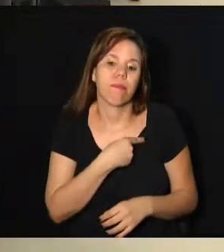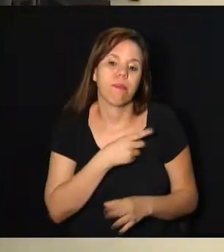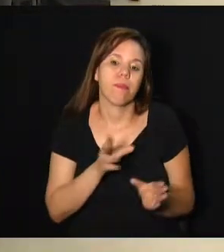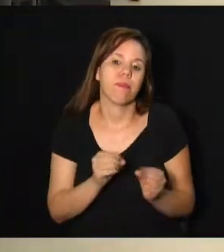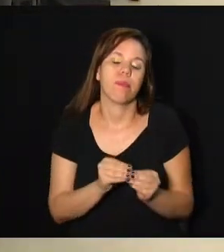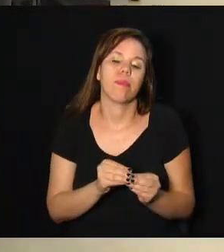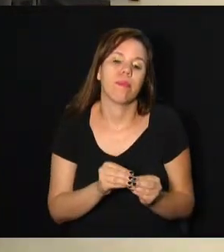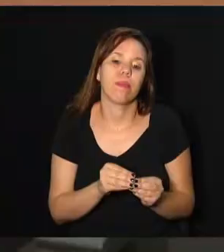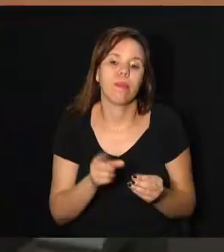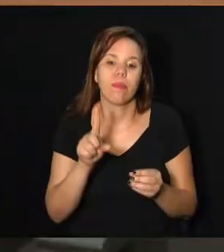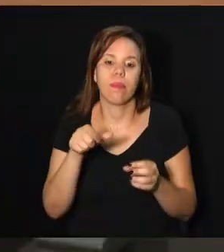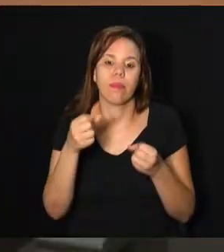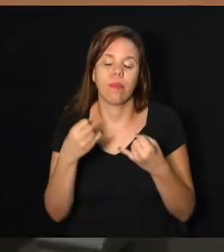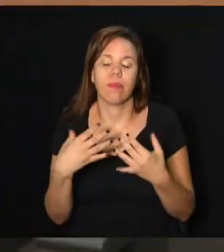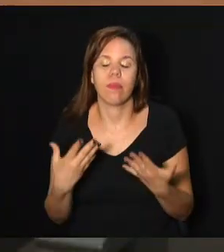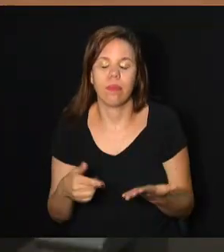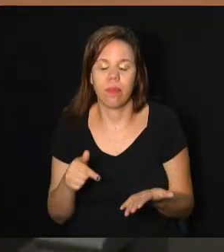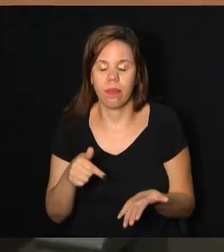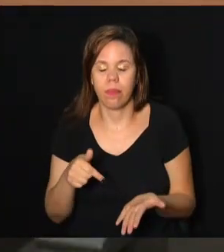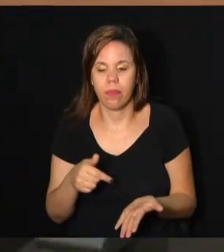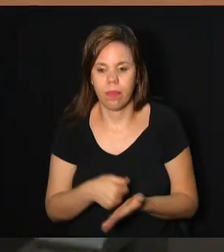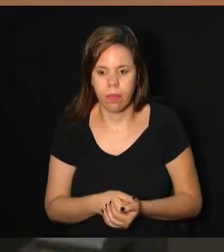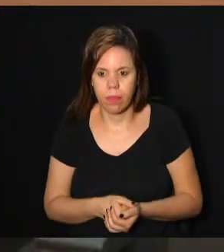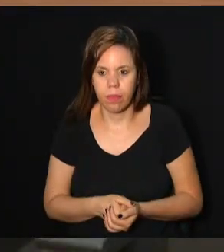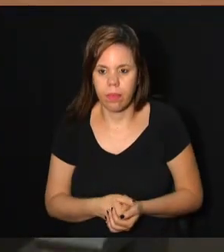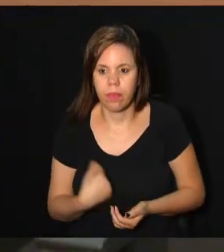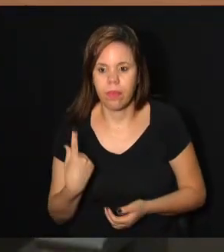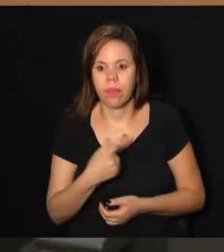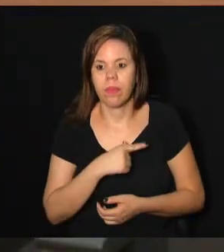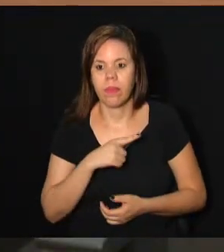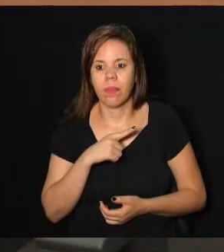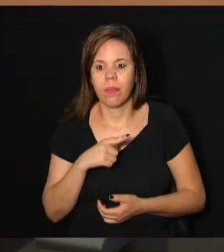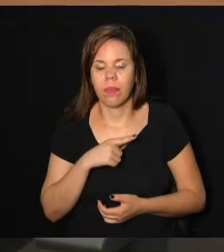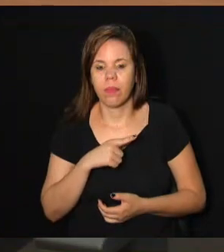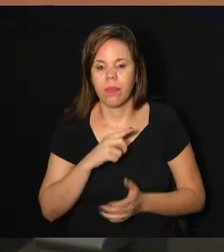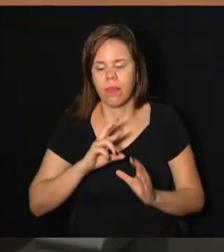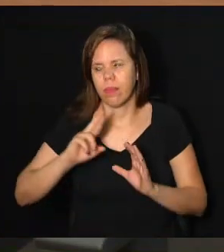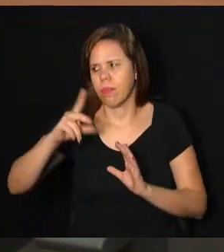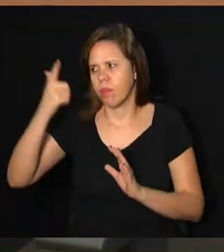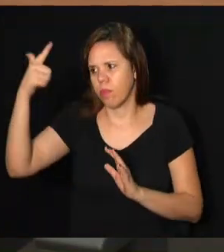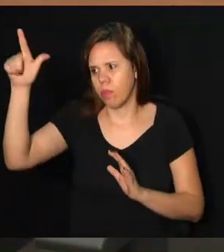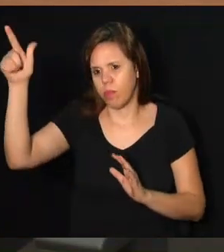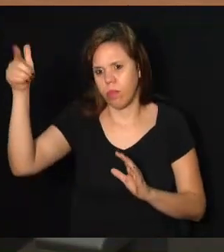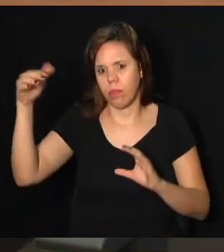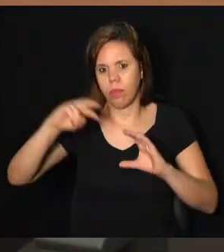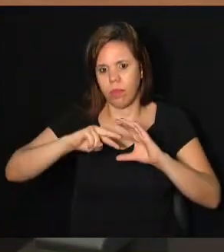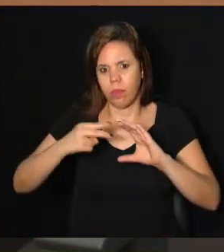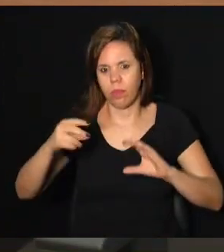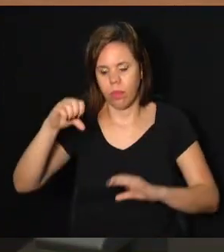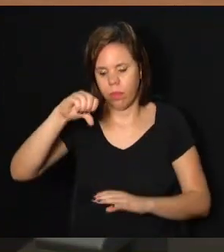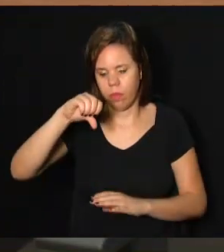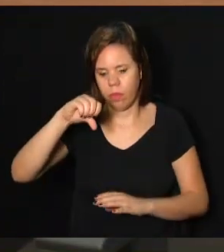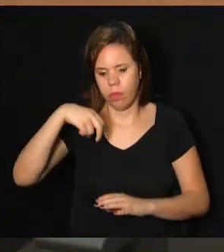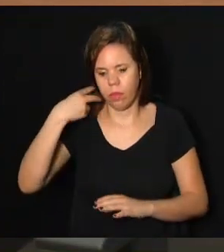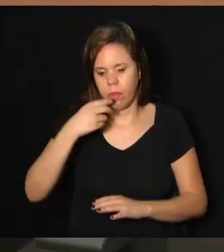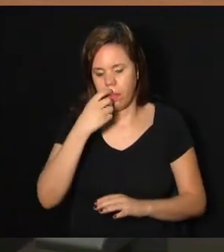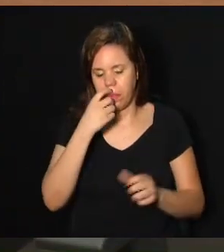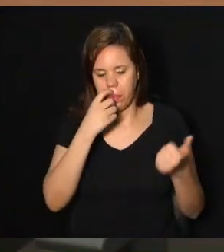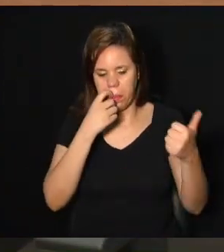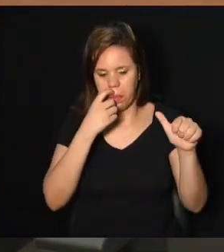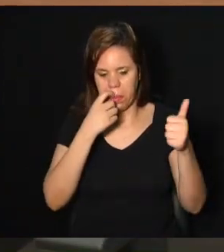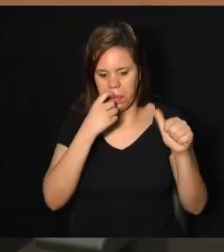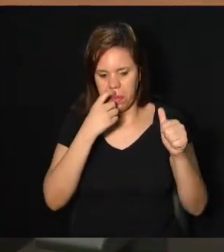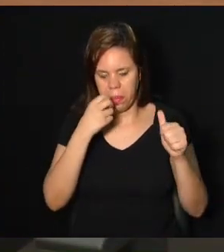eu vou explicar como é que está aqui. Nós temos câmaras que têm 9 vereadores, 11